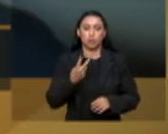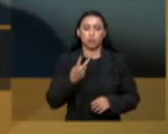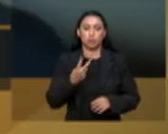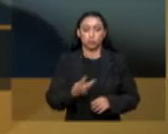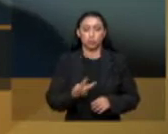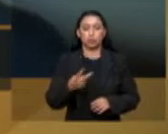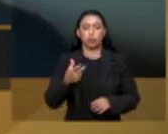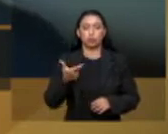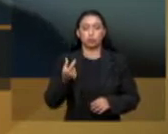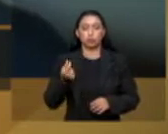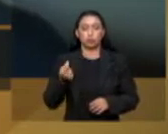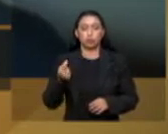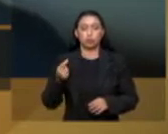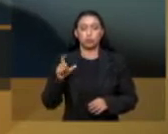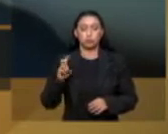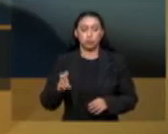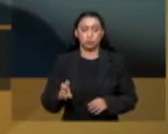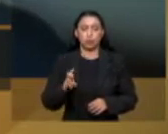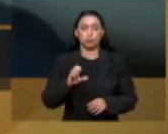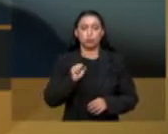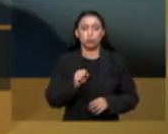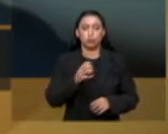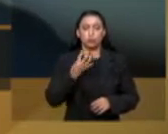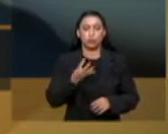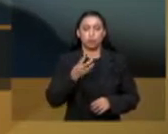5.542/2005 e